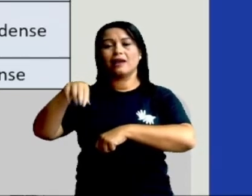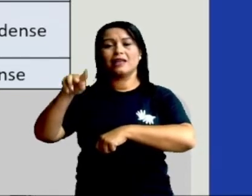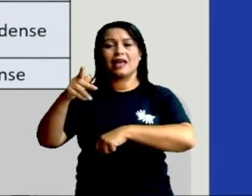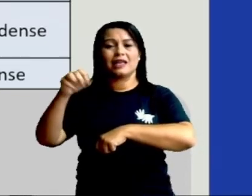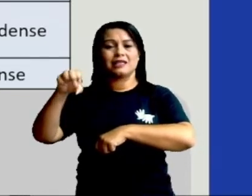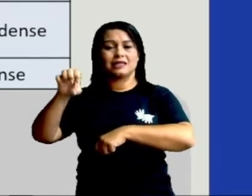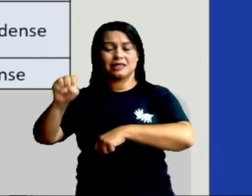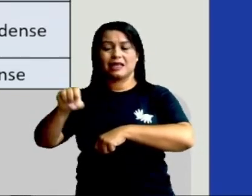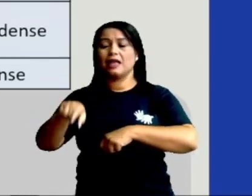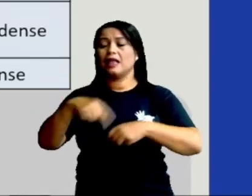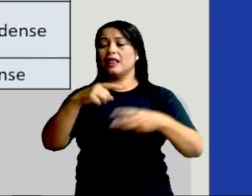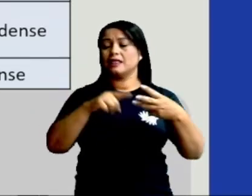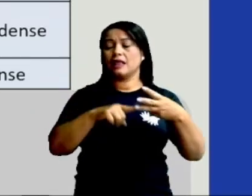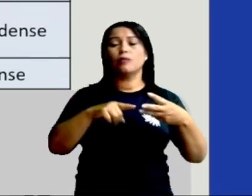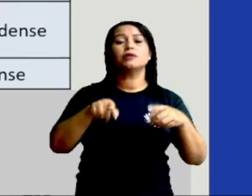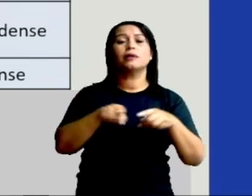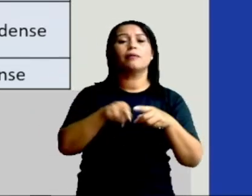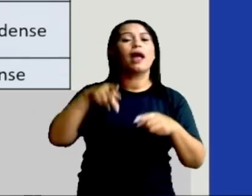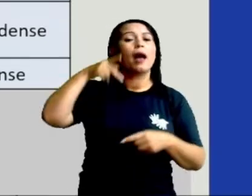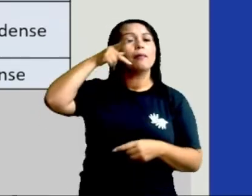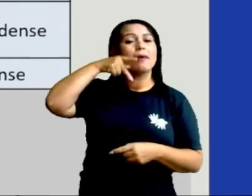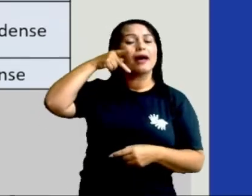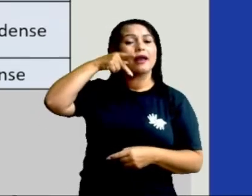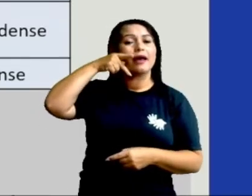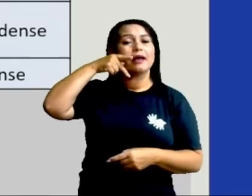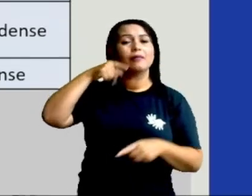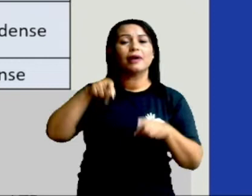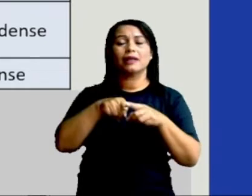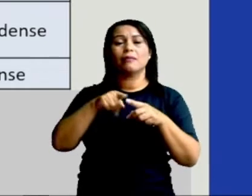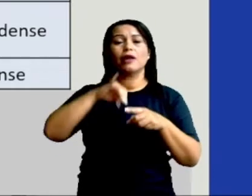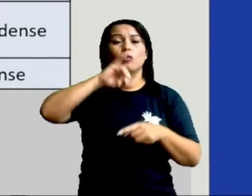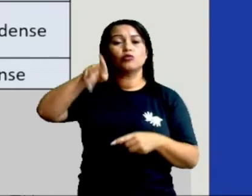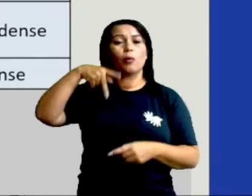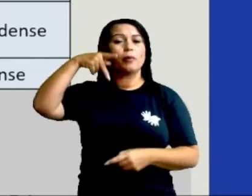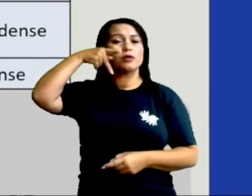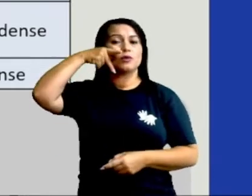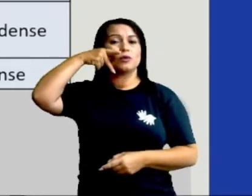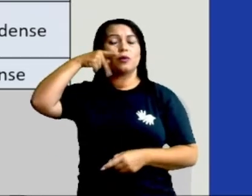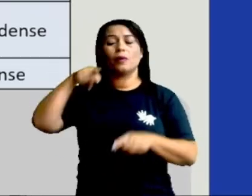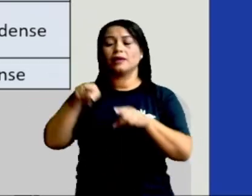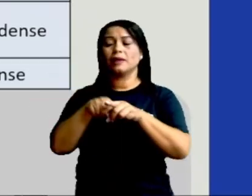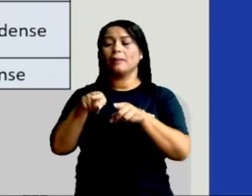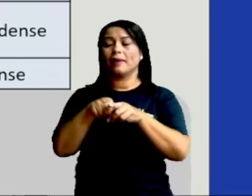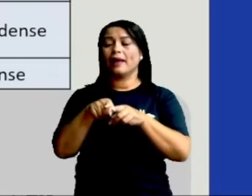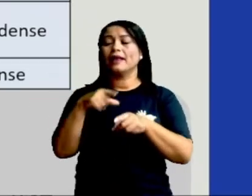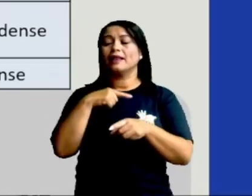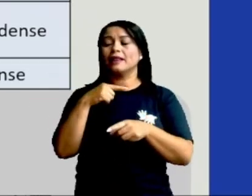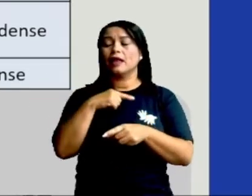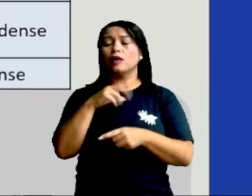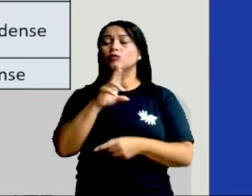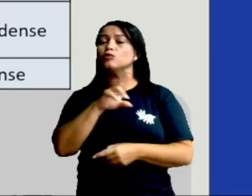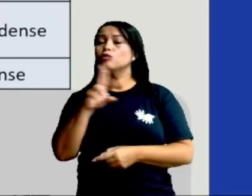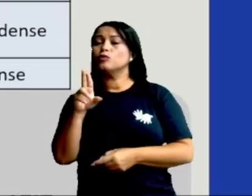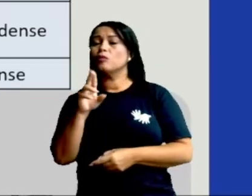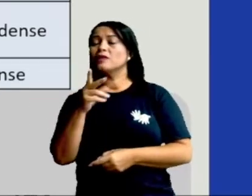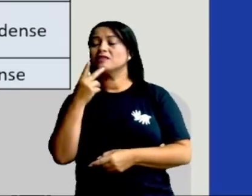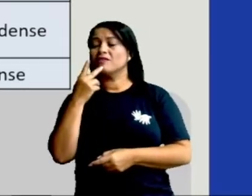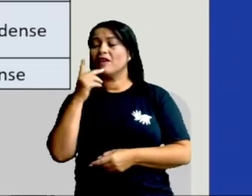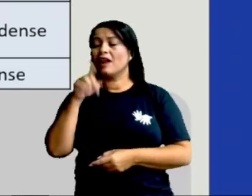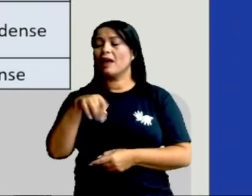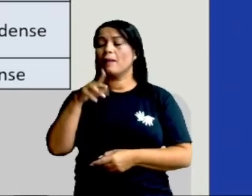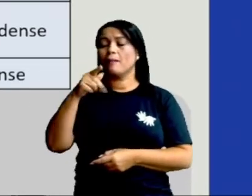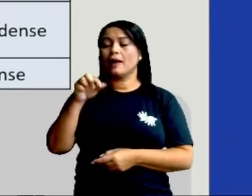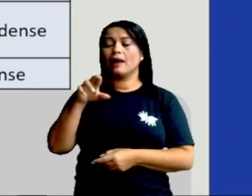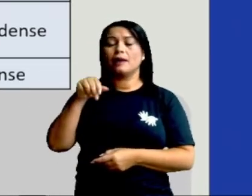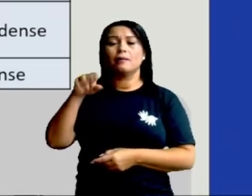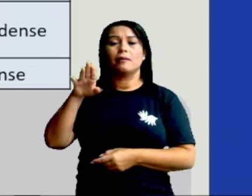temos a Paraíba está quando a sua capital como João Pessoa e o adjetivo gentílico é